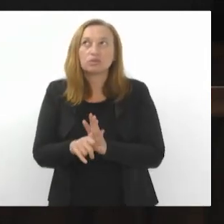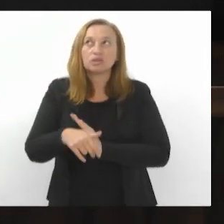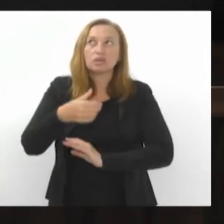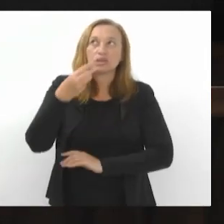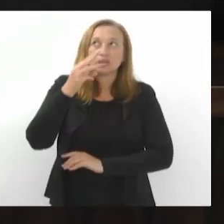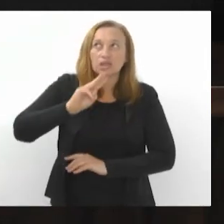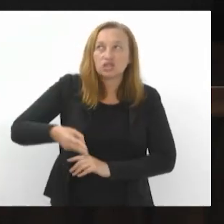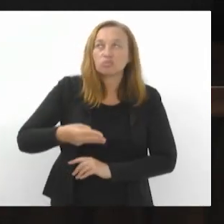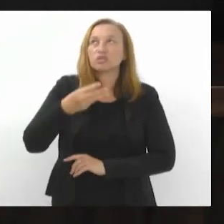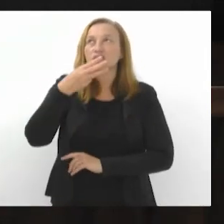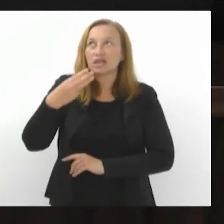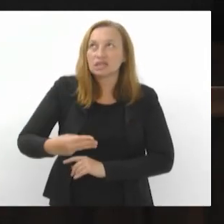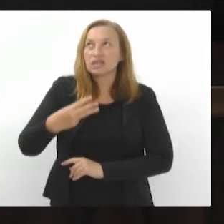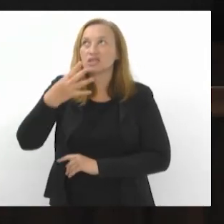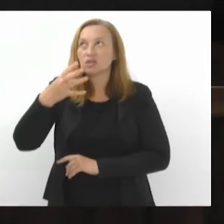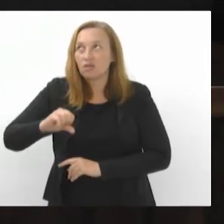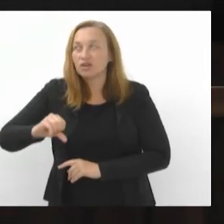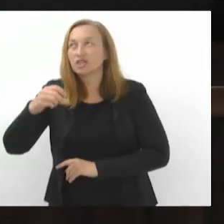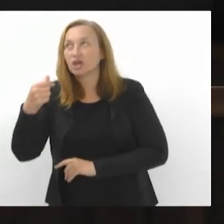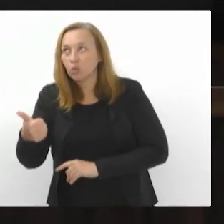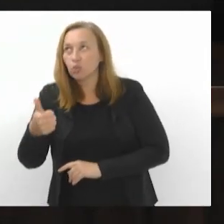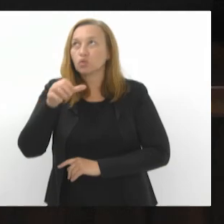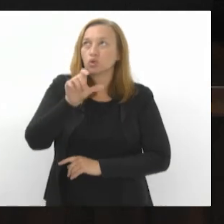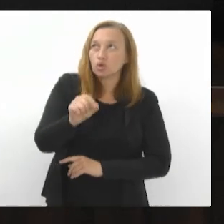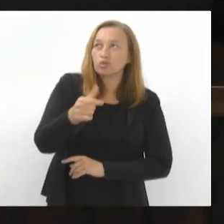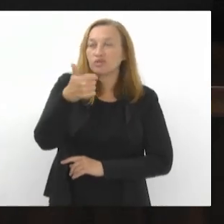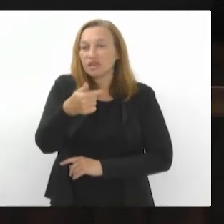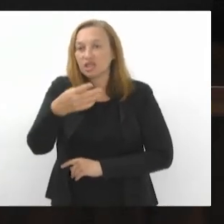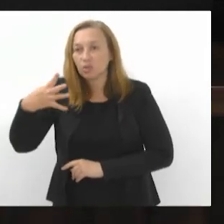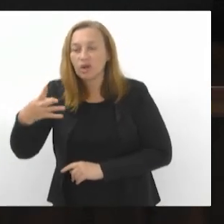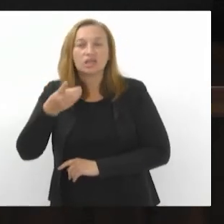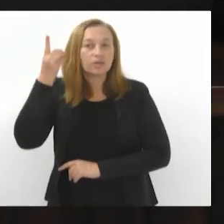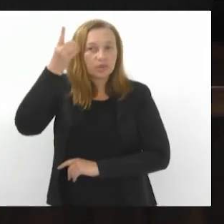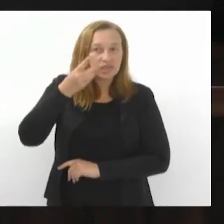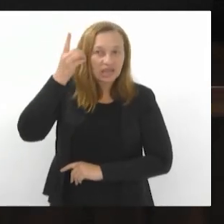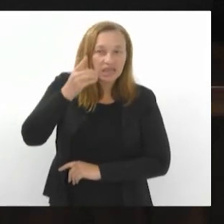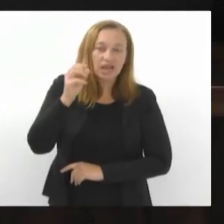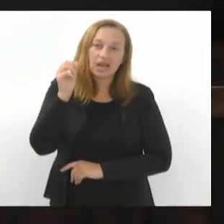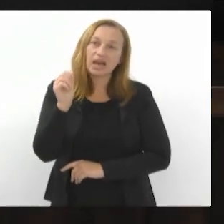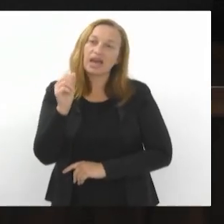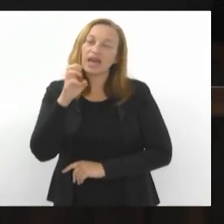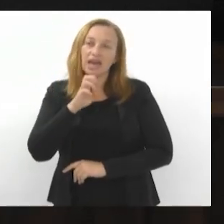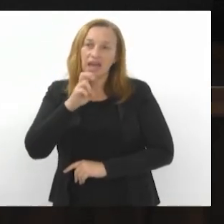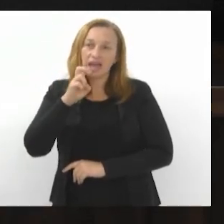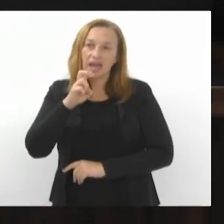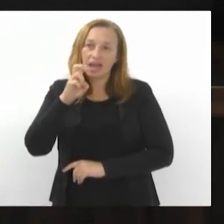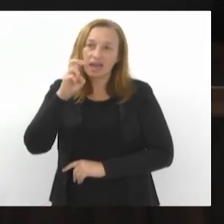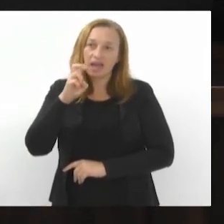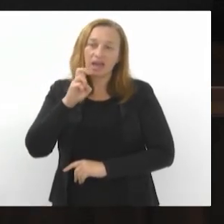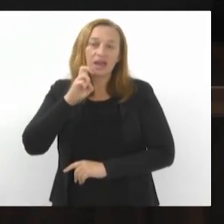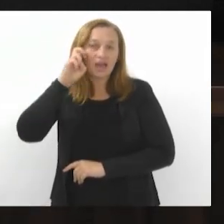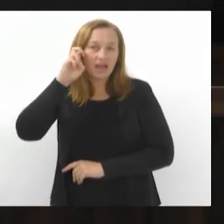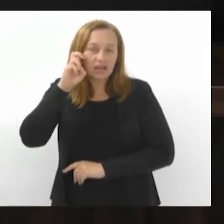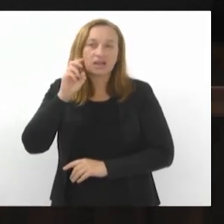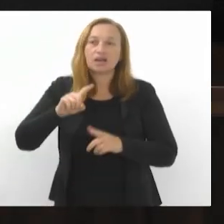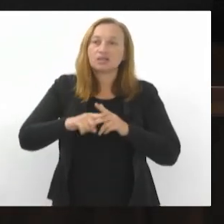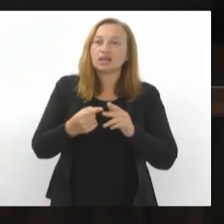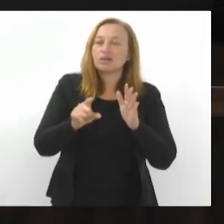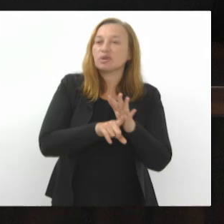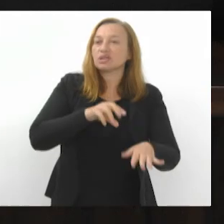número 3.391 de 2024, de autoria da deputada Érica Takimoto, que altera a lei